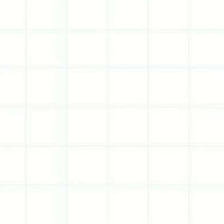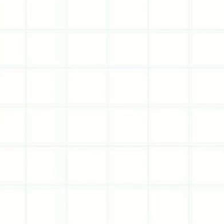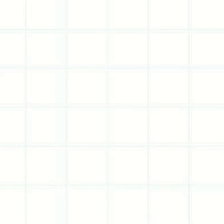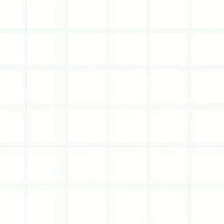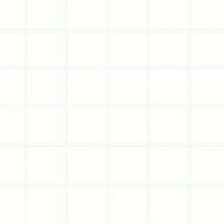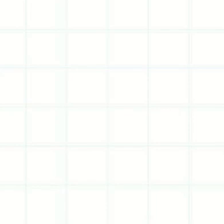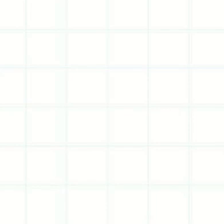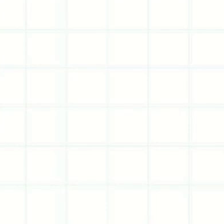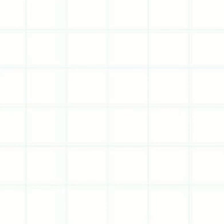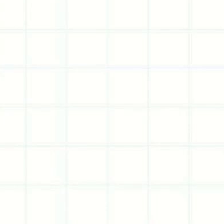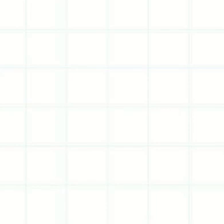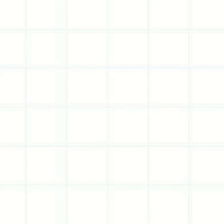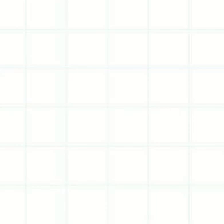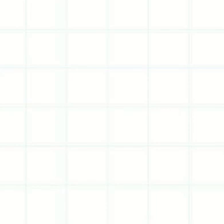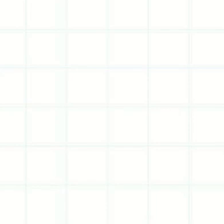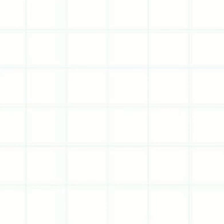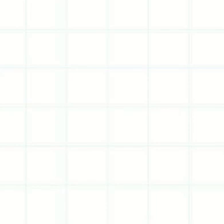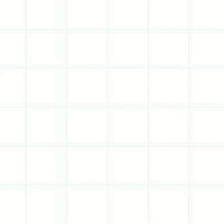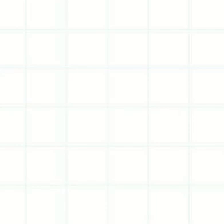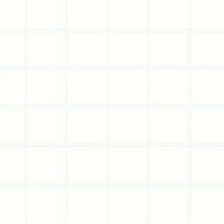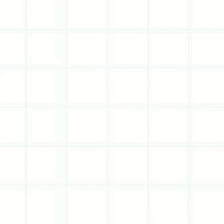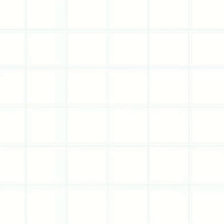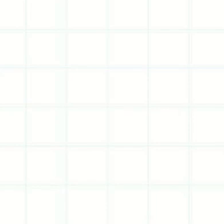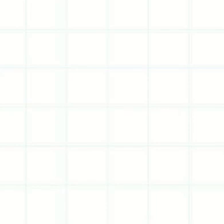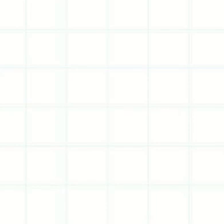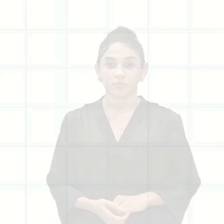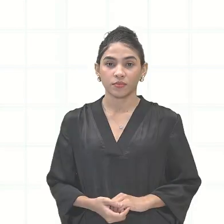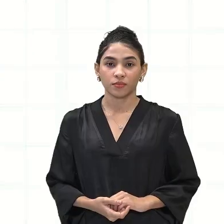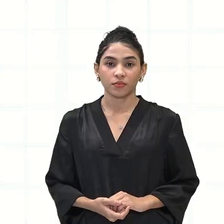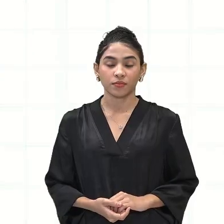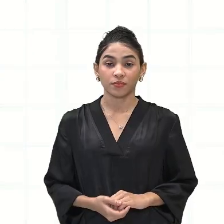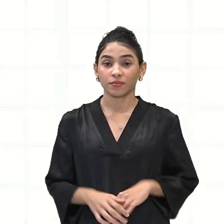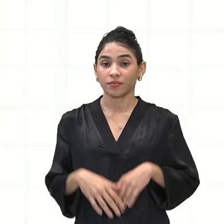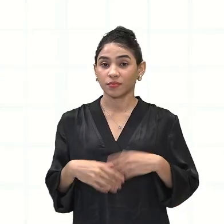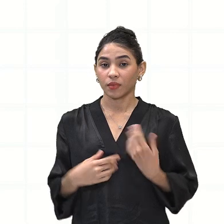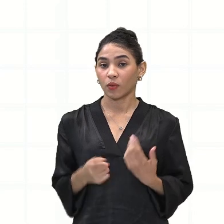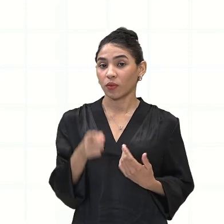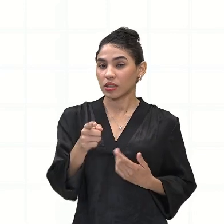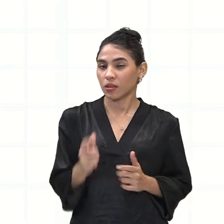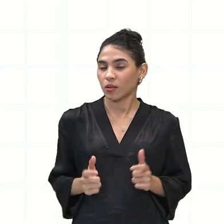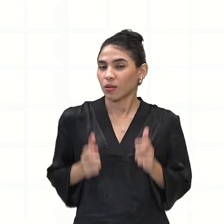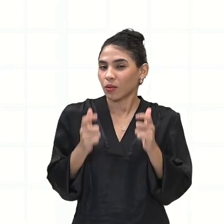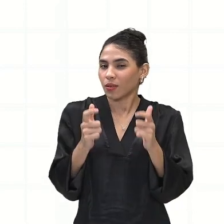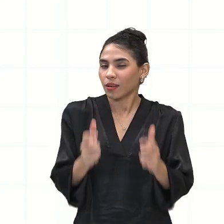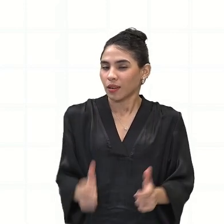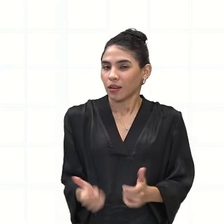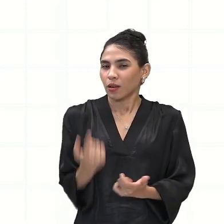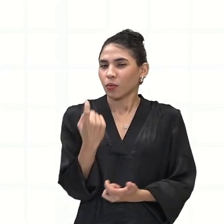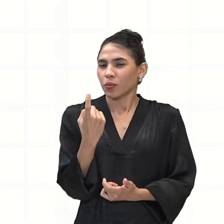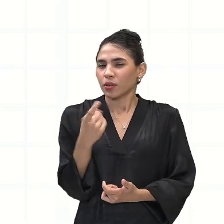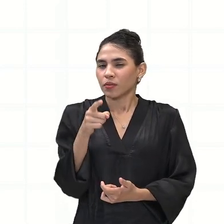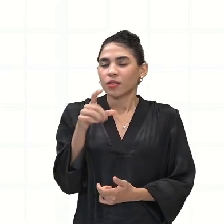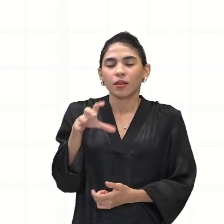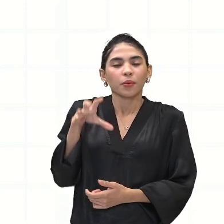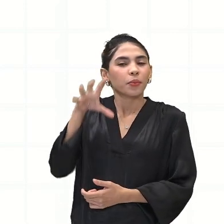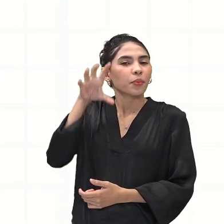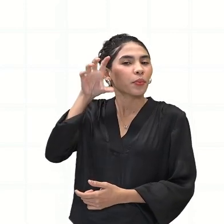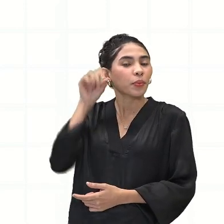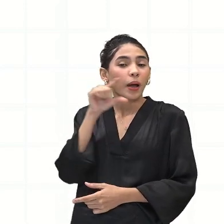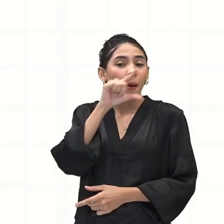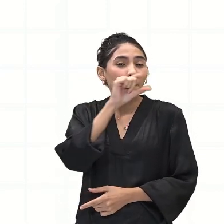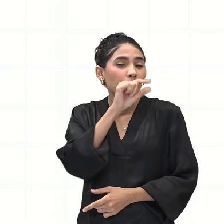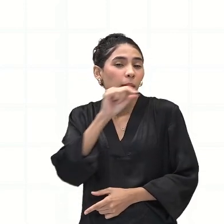pássaro. Traz essa ideia de que você está num lugar idílico, onde a única coisa que você ouve são cantos